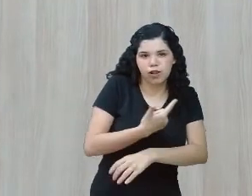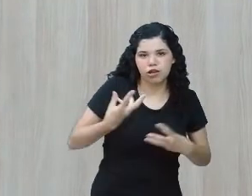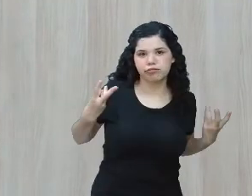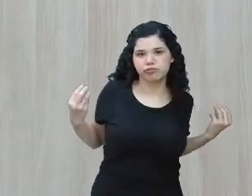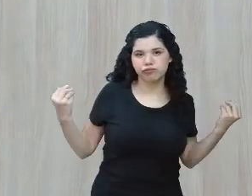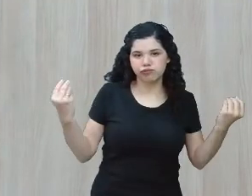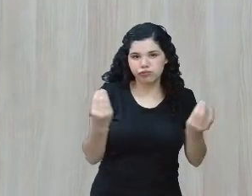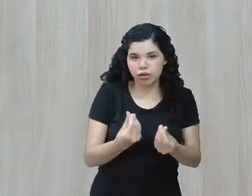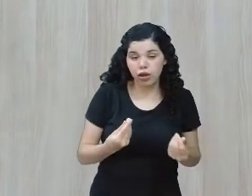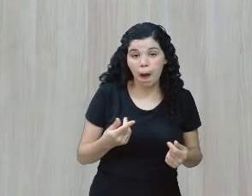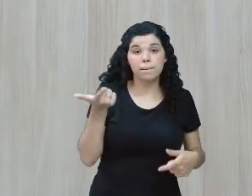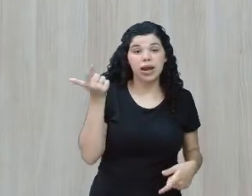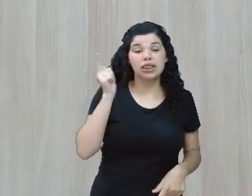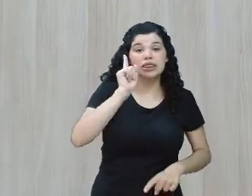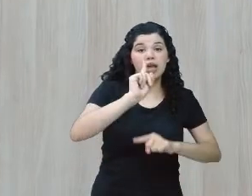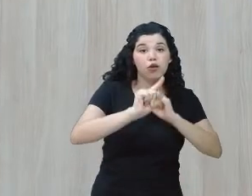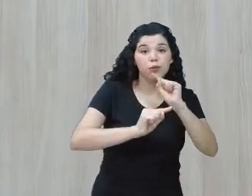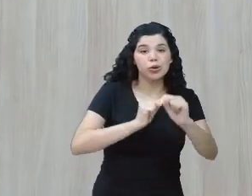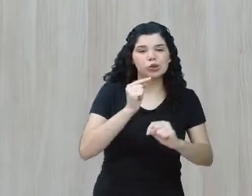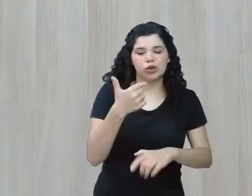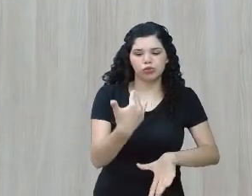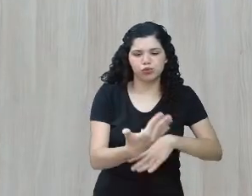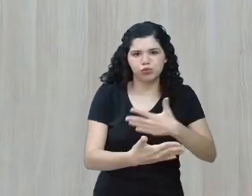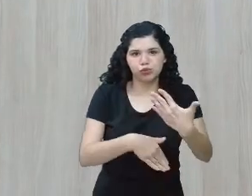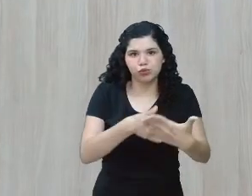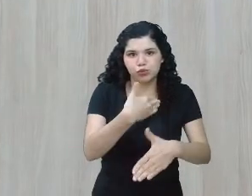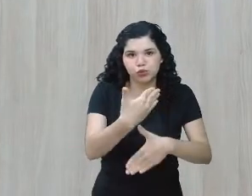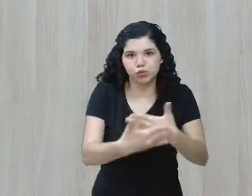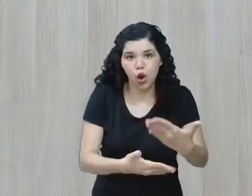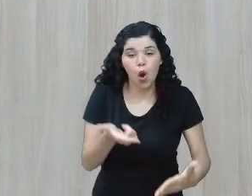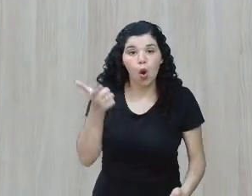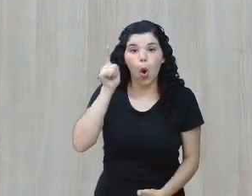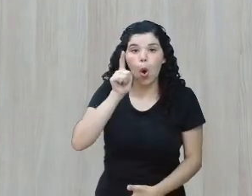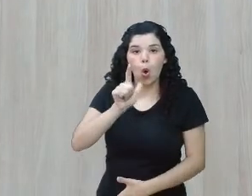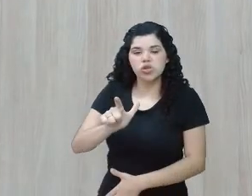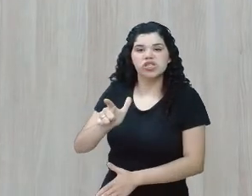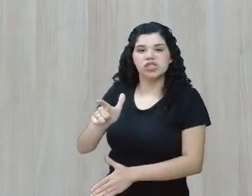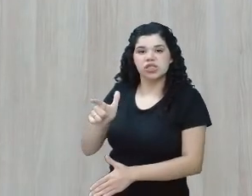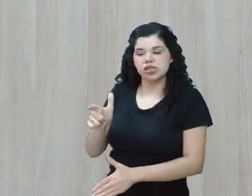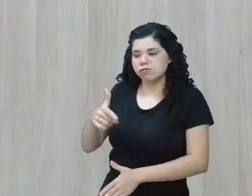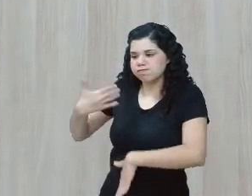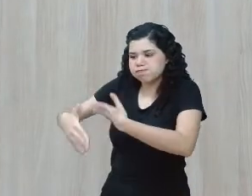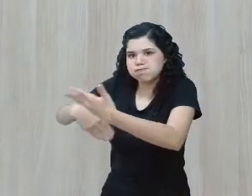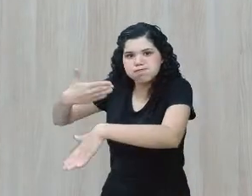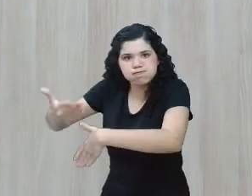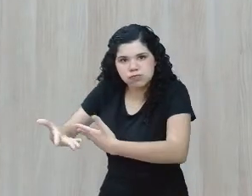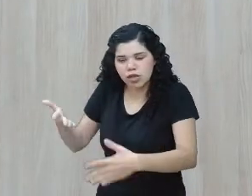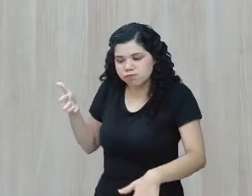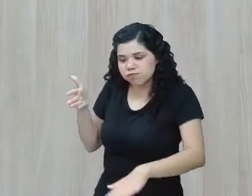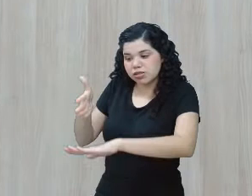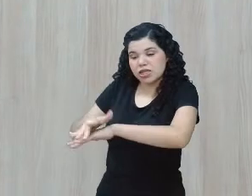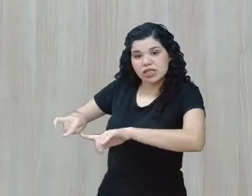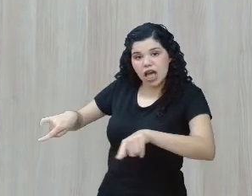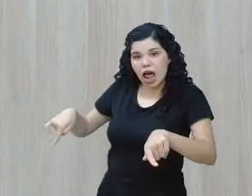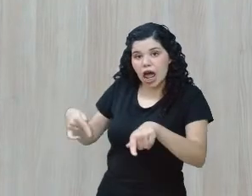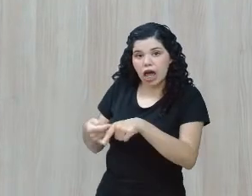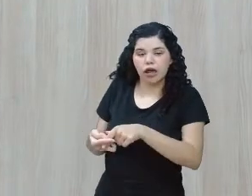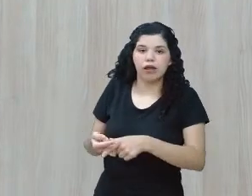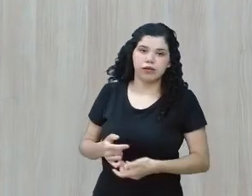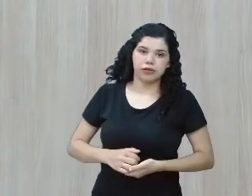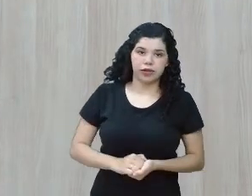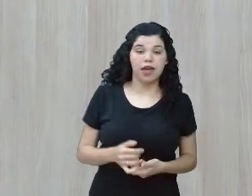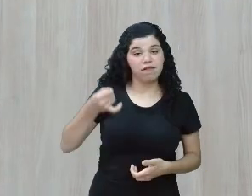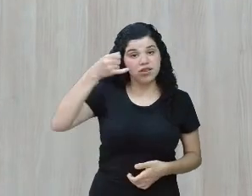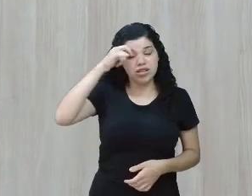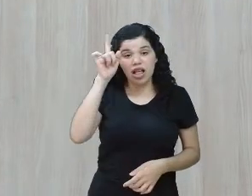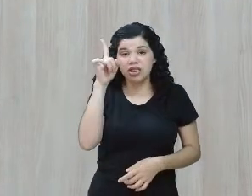habilidades para que na sala de aula ele consiga evoluir, fluir com tranquilidade, com menos dificuldade.